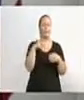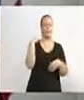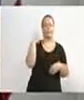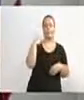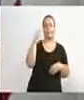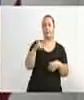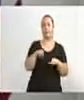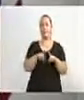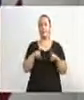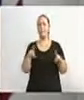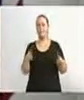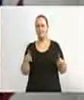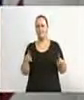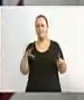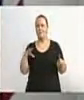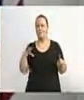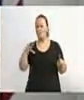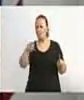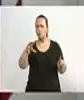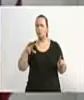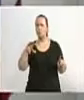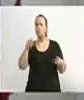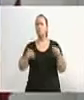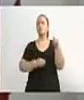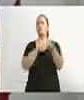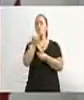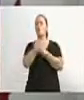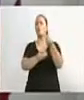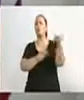Mas ninguém aqui, todo mundo que entrou aqui, entrou com voto.